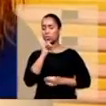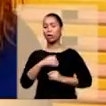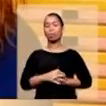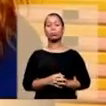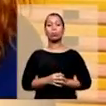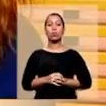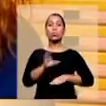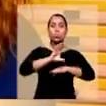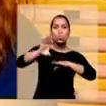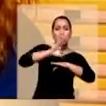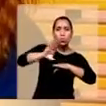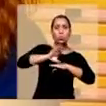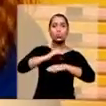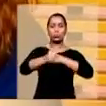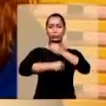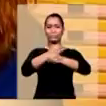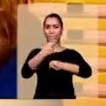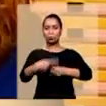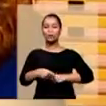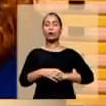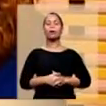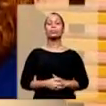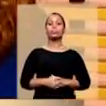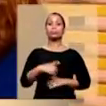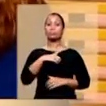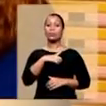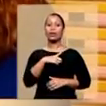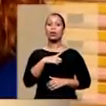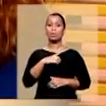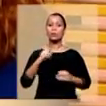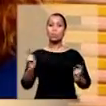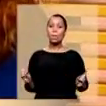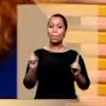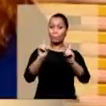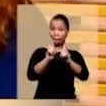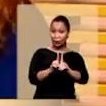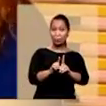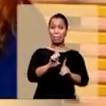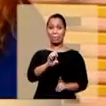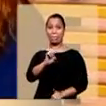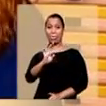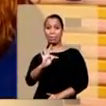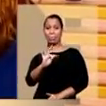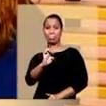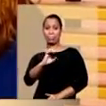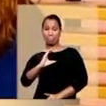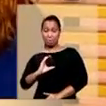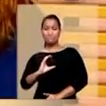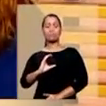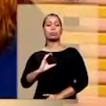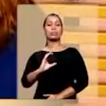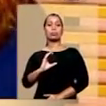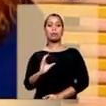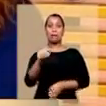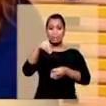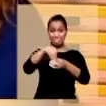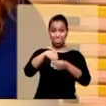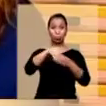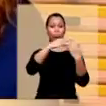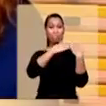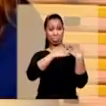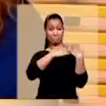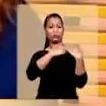exemplo, os cursos desse ano, nós temos uma parceria com a ETEC, de que dentro